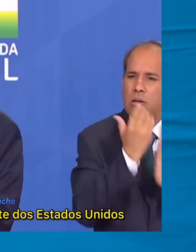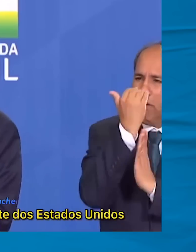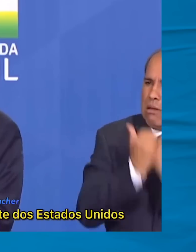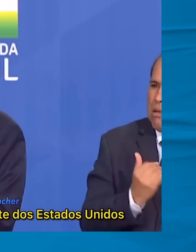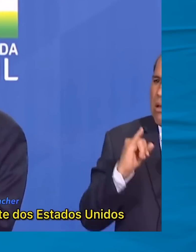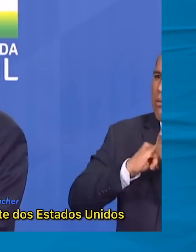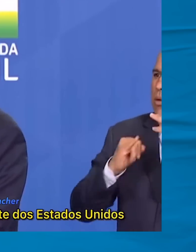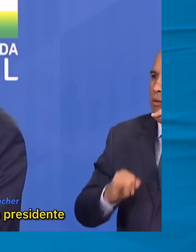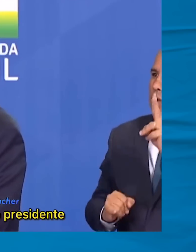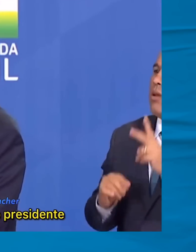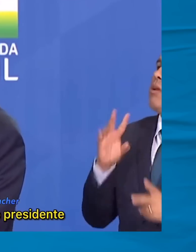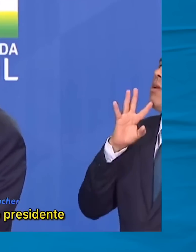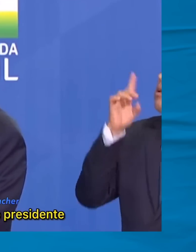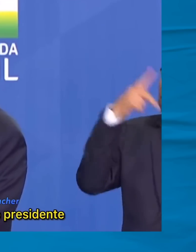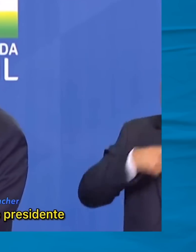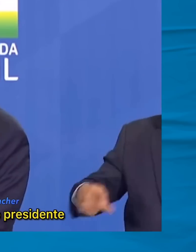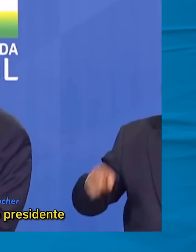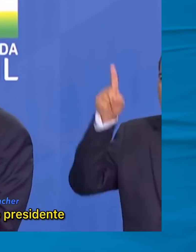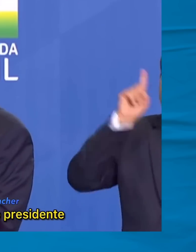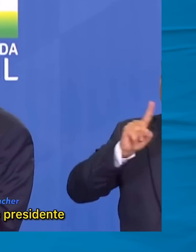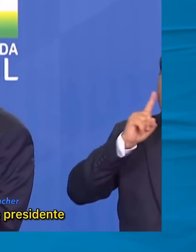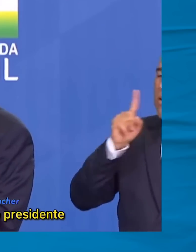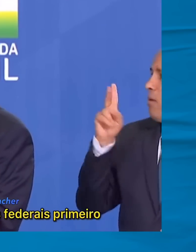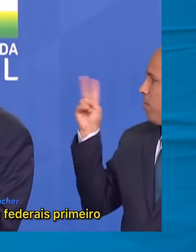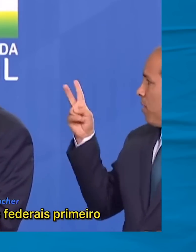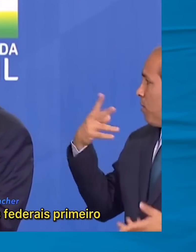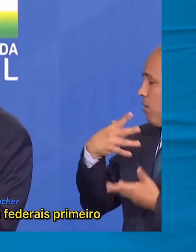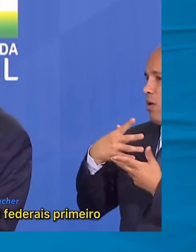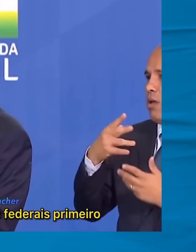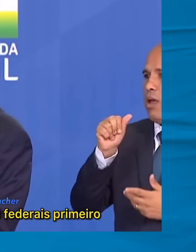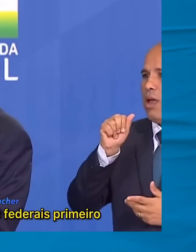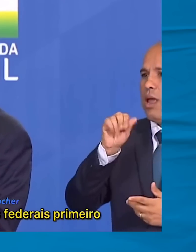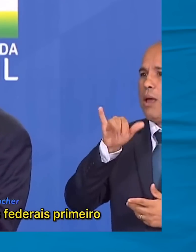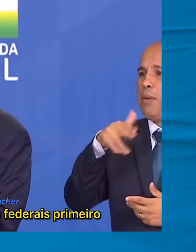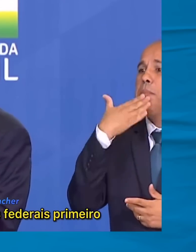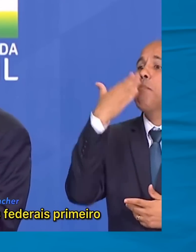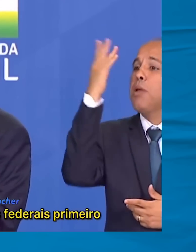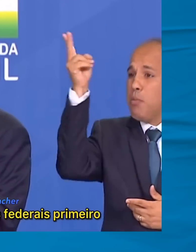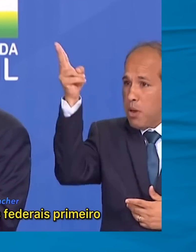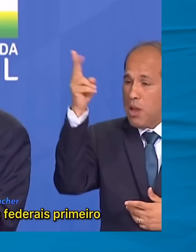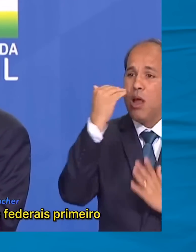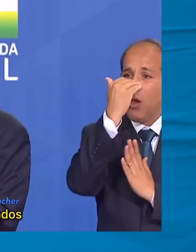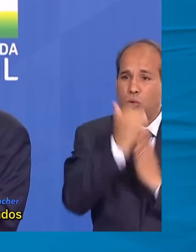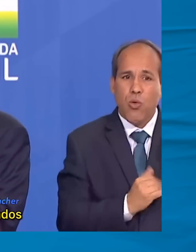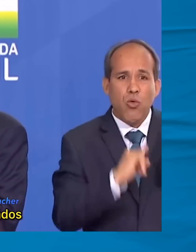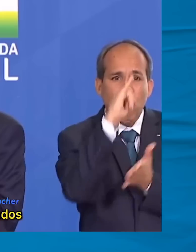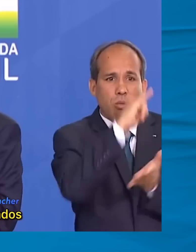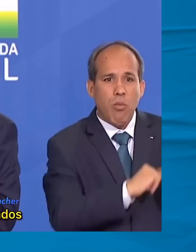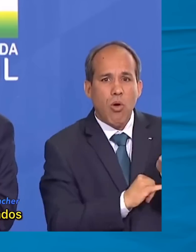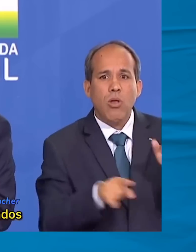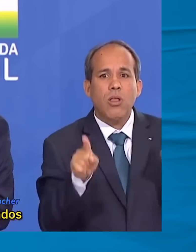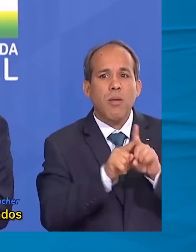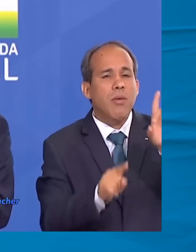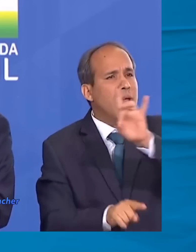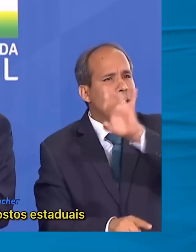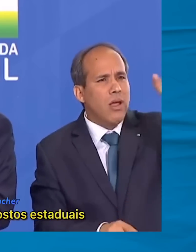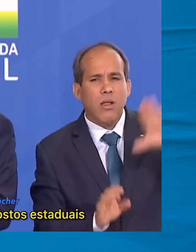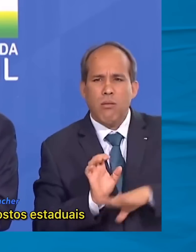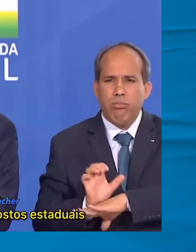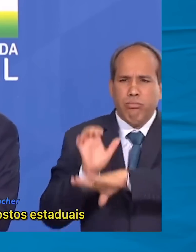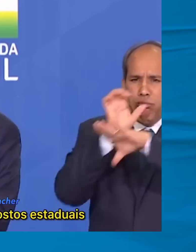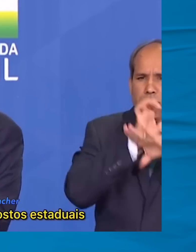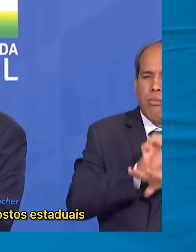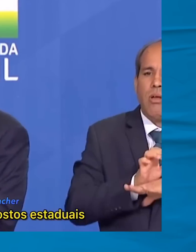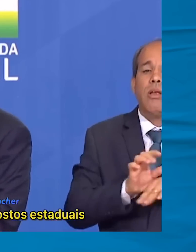o presidente dos Estados Unidos seguindo a trilha do nosso presidente, pedindo a redução dos impostos federais primeiro e pedindo aos estados